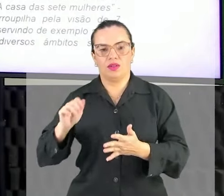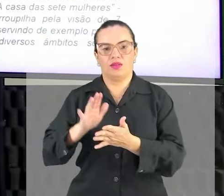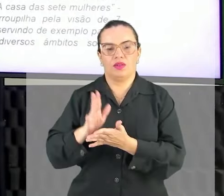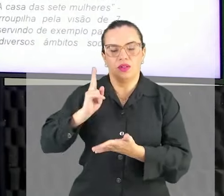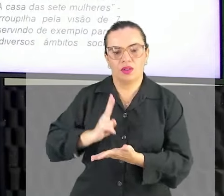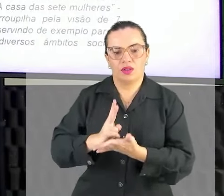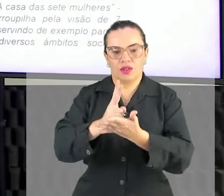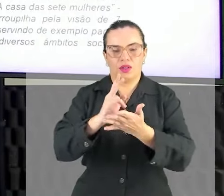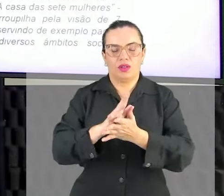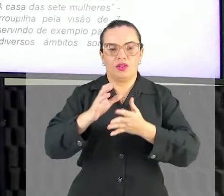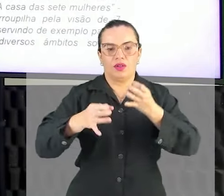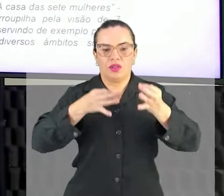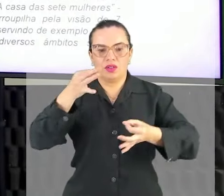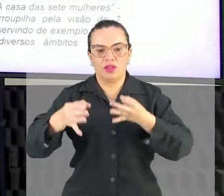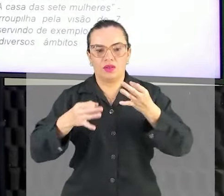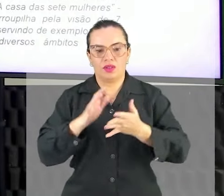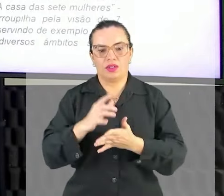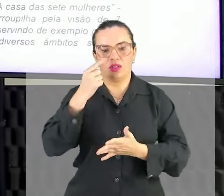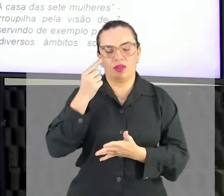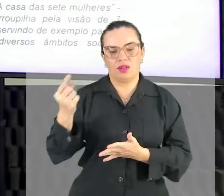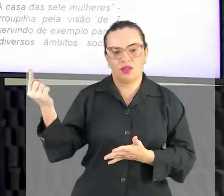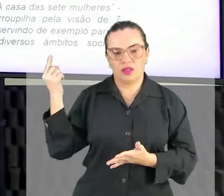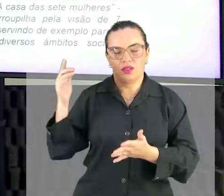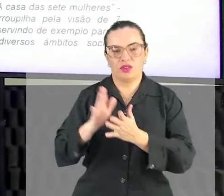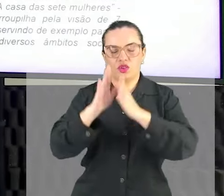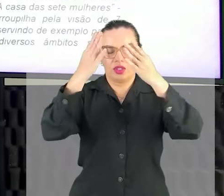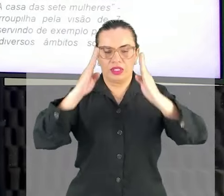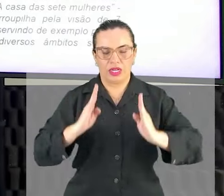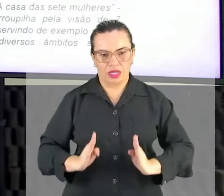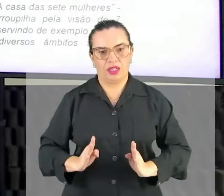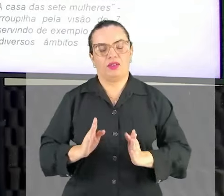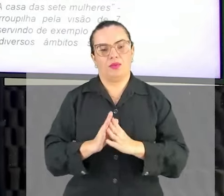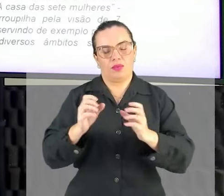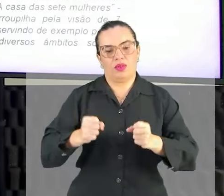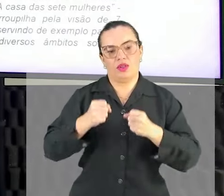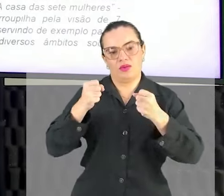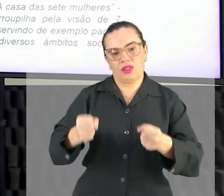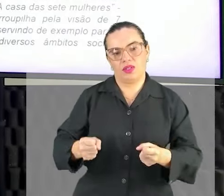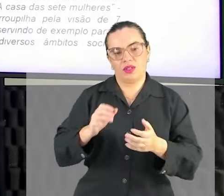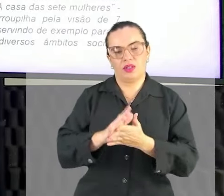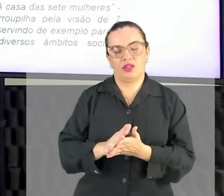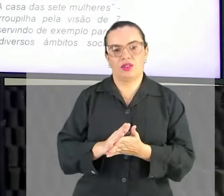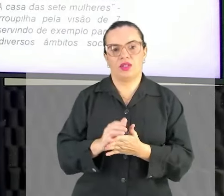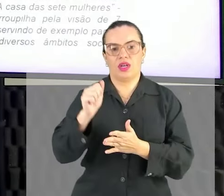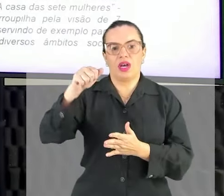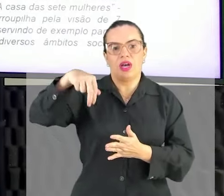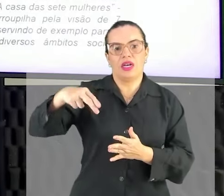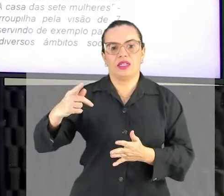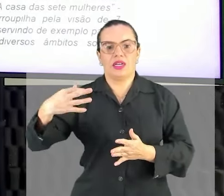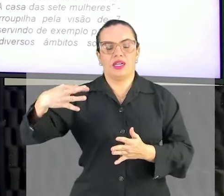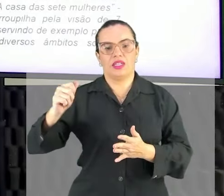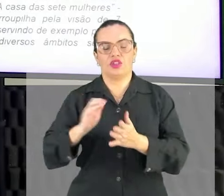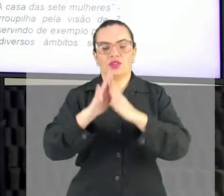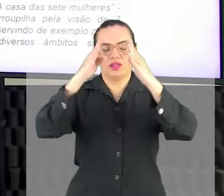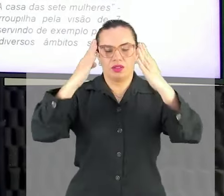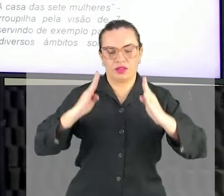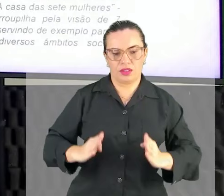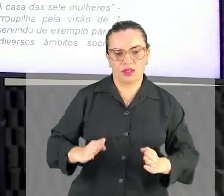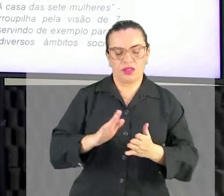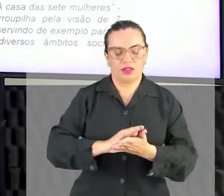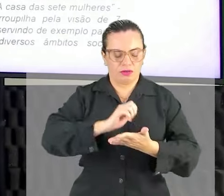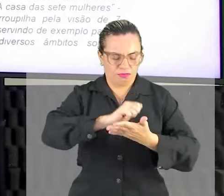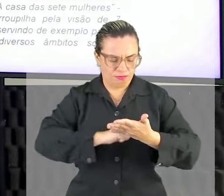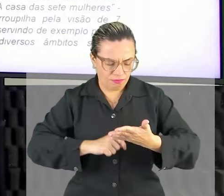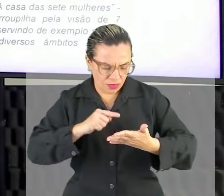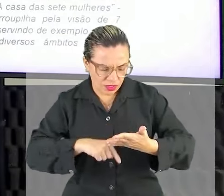a fazer, eu colocaria nessa perspectiva de análise, nessa perspectiva analítica, tá? Para dar ainda a ideia,